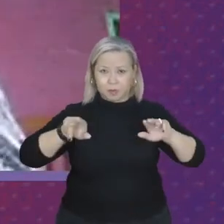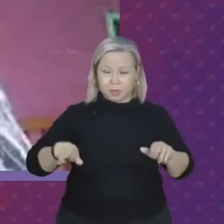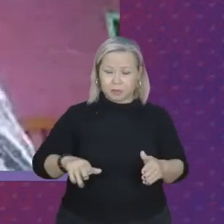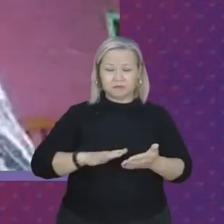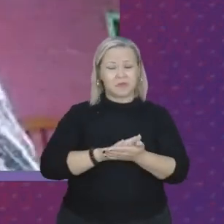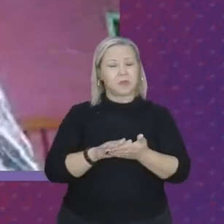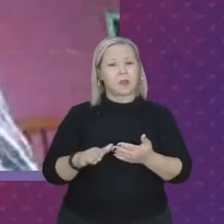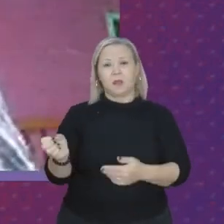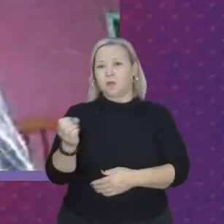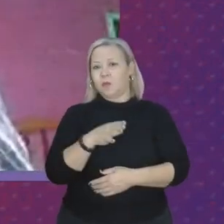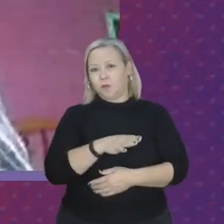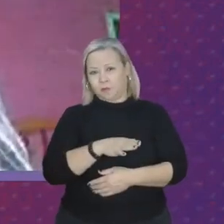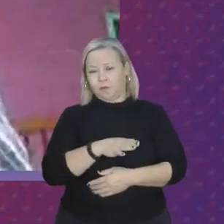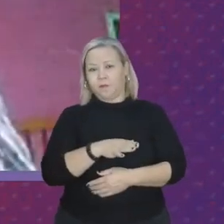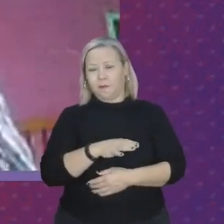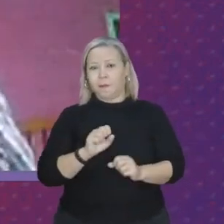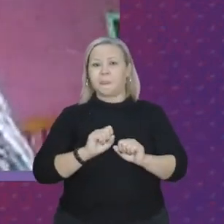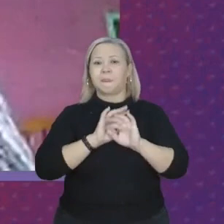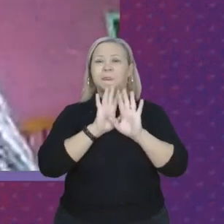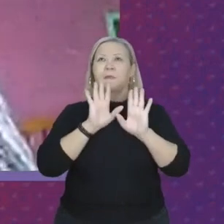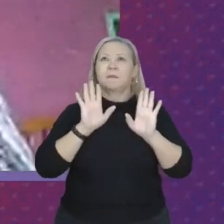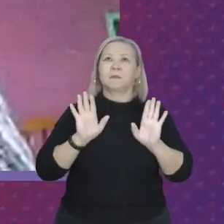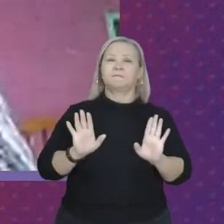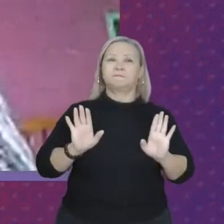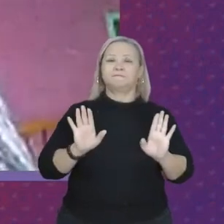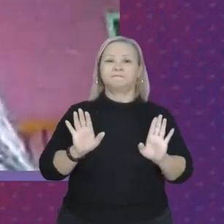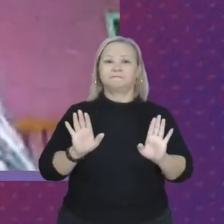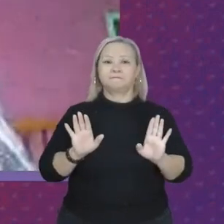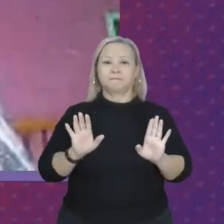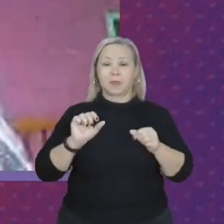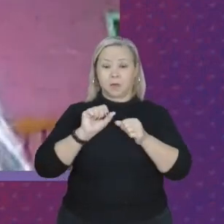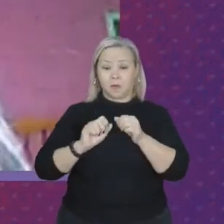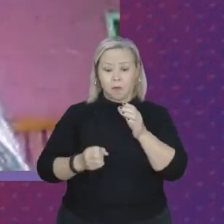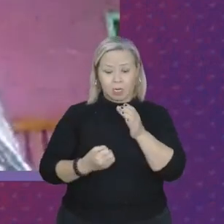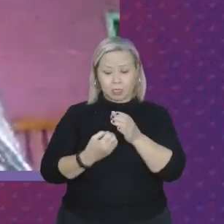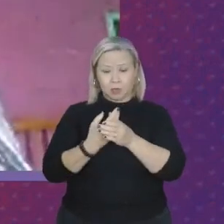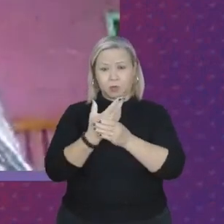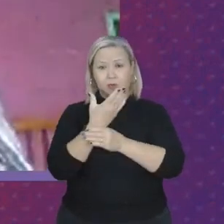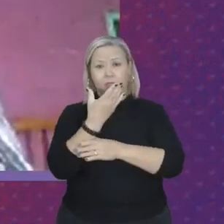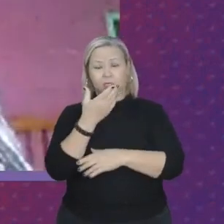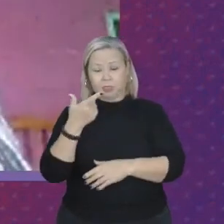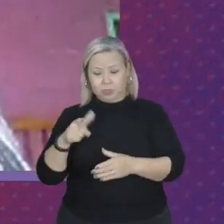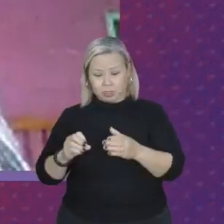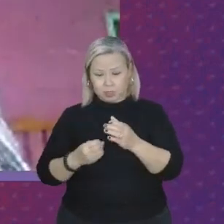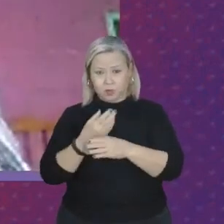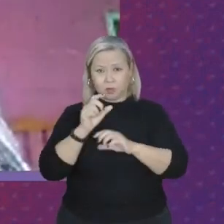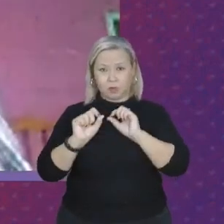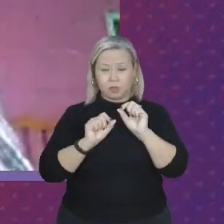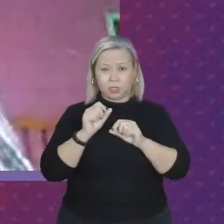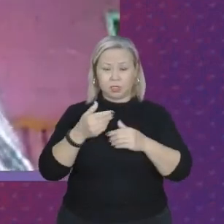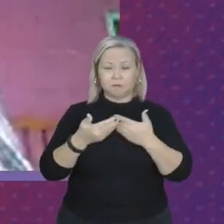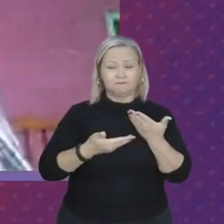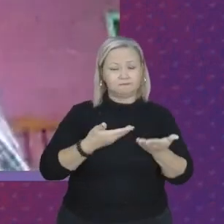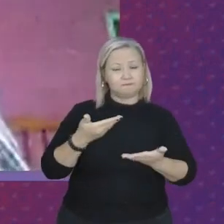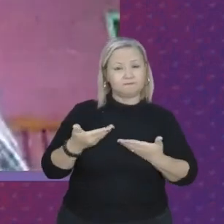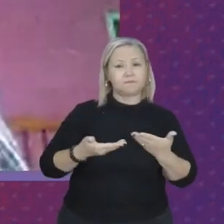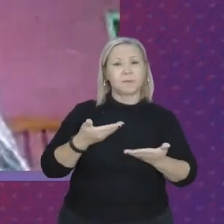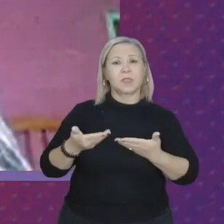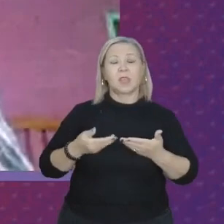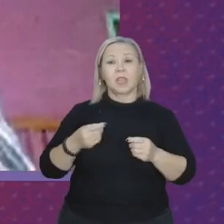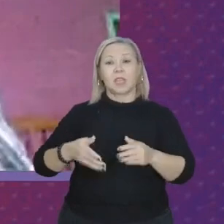muito novo. Claro que ele vai surgindo e ressurgindo à medida que